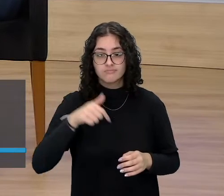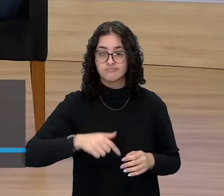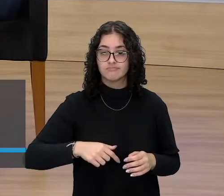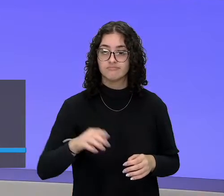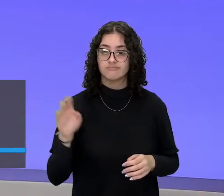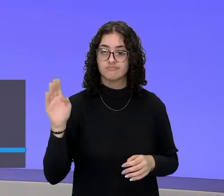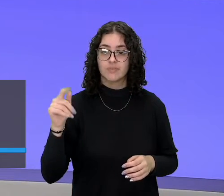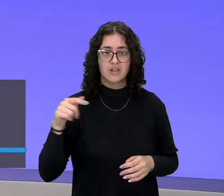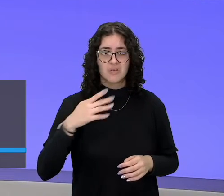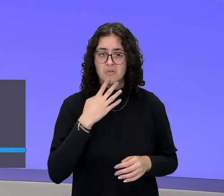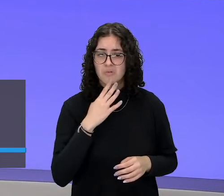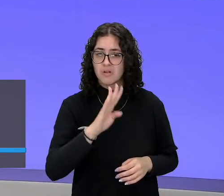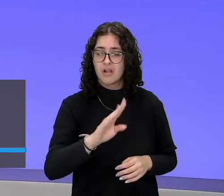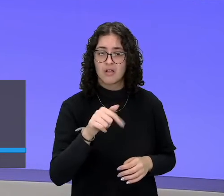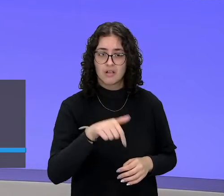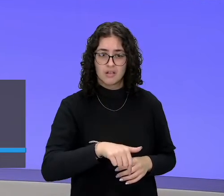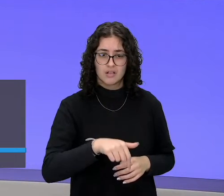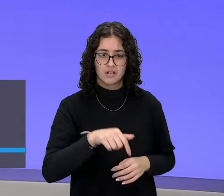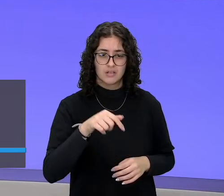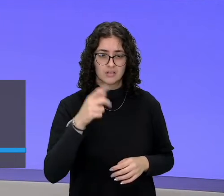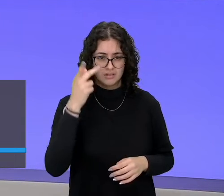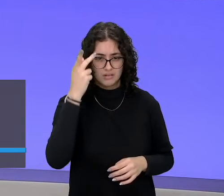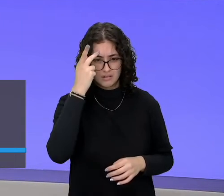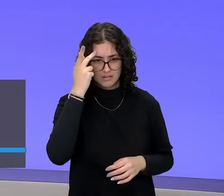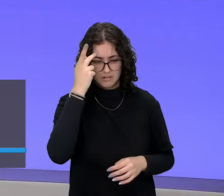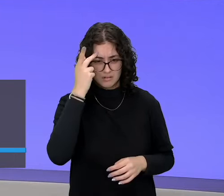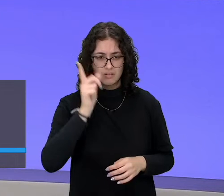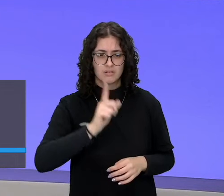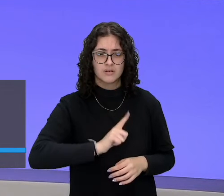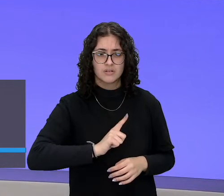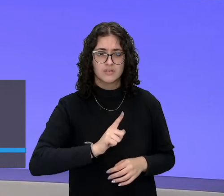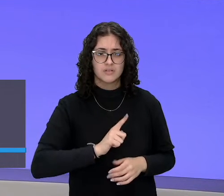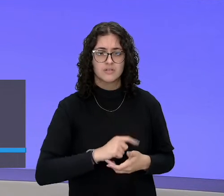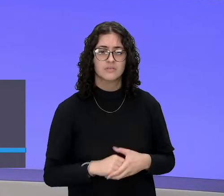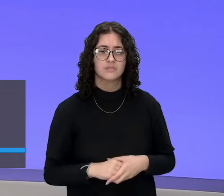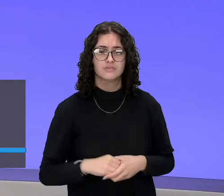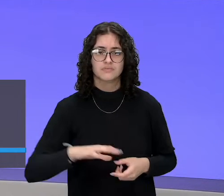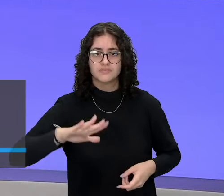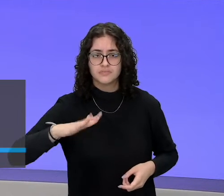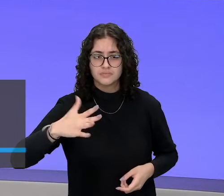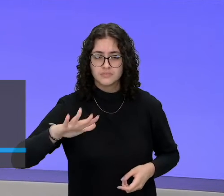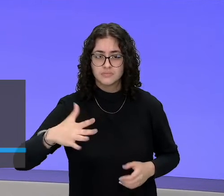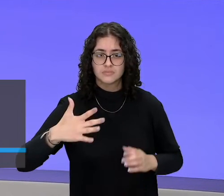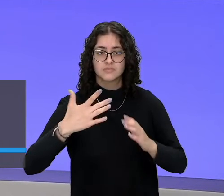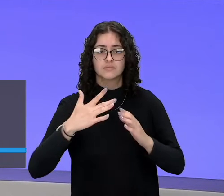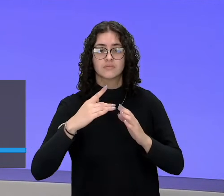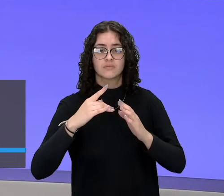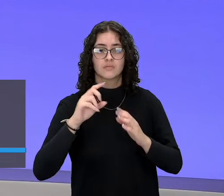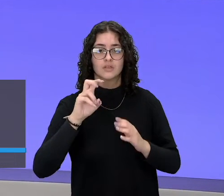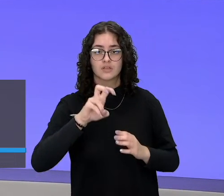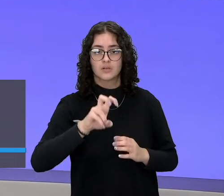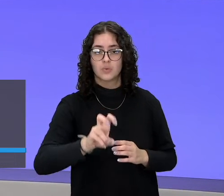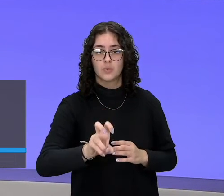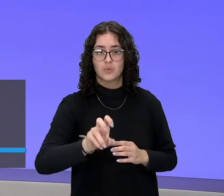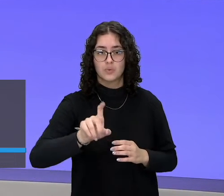e a gente desconhece que em São Paulo, nosso estado, existe aproximadamente 51